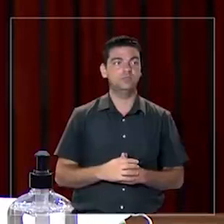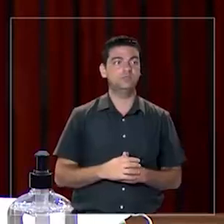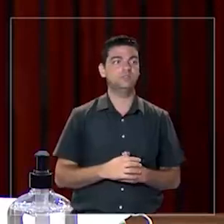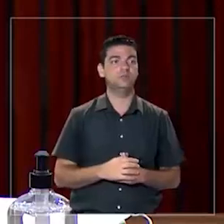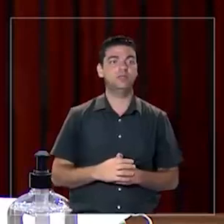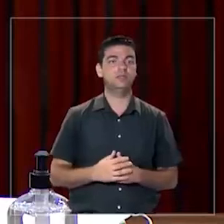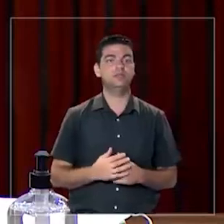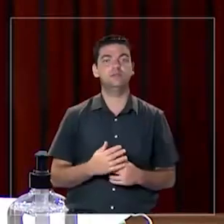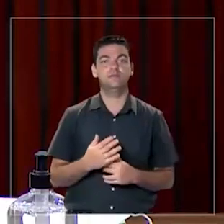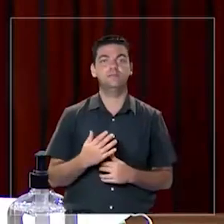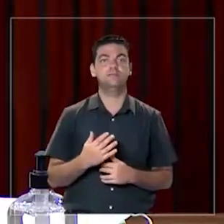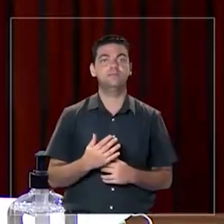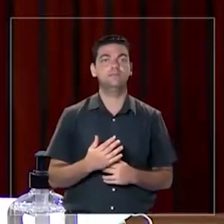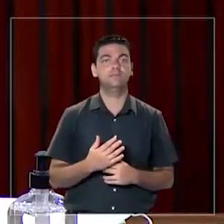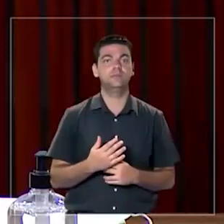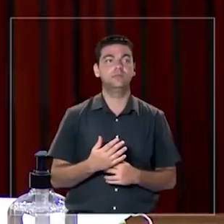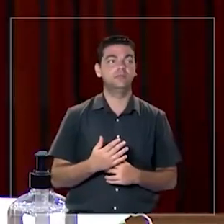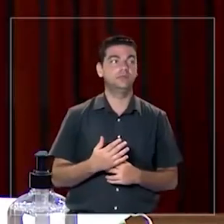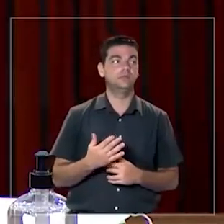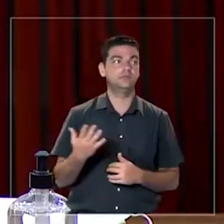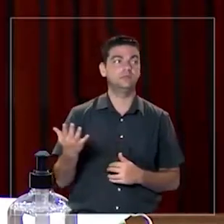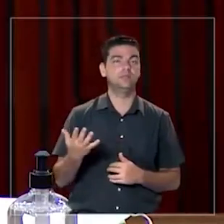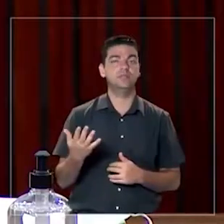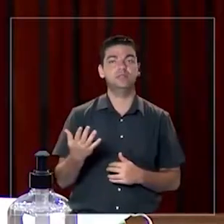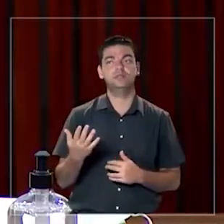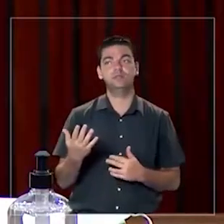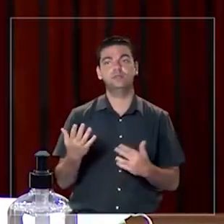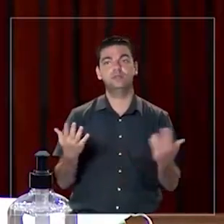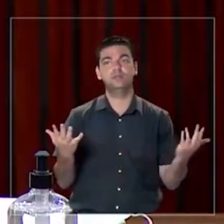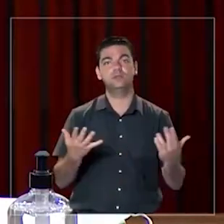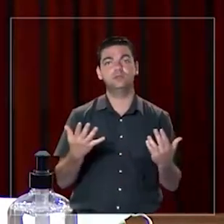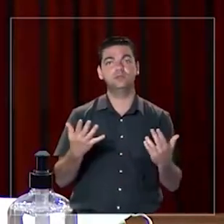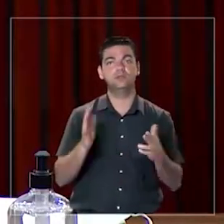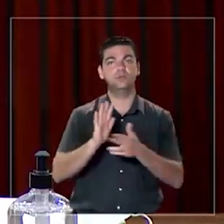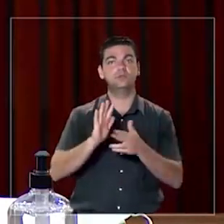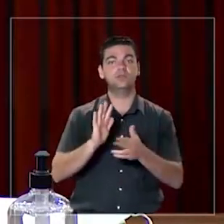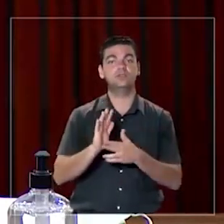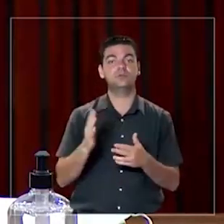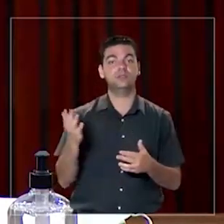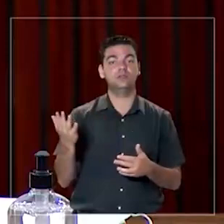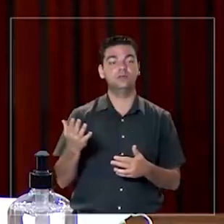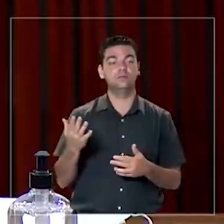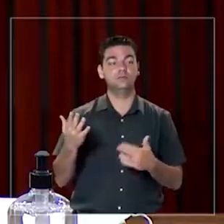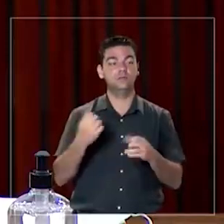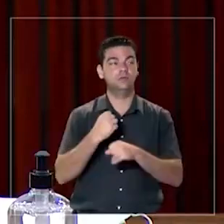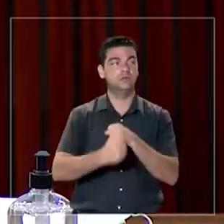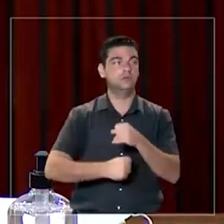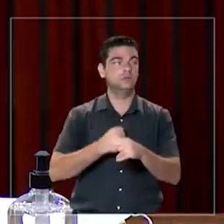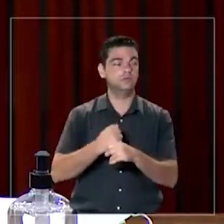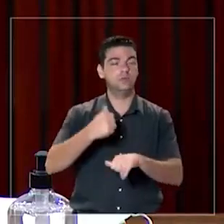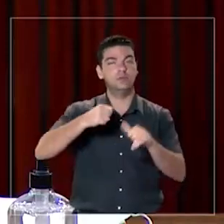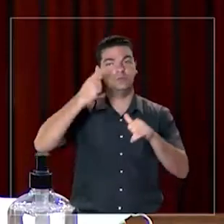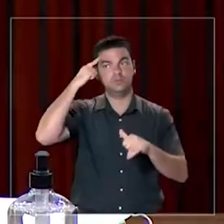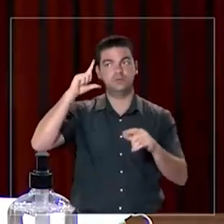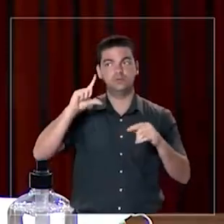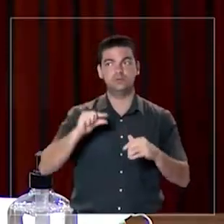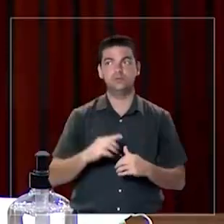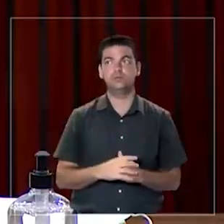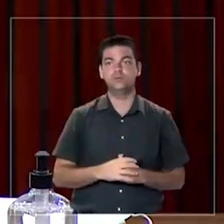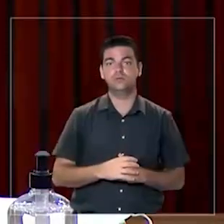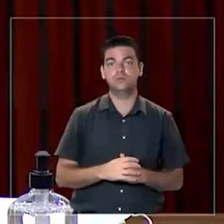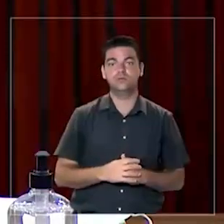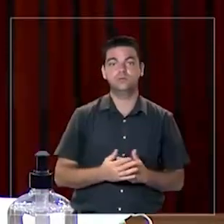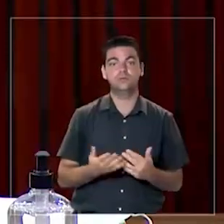acreditamos poder melhorar ainda mais visto que nossa proposta para o próximo ano é reduzir o percentual